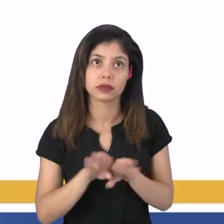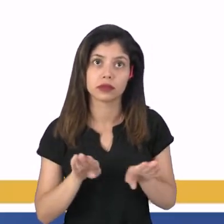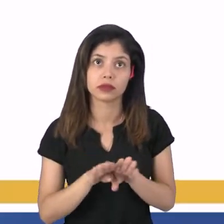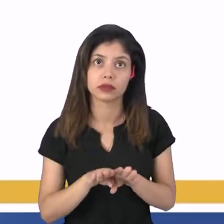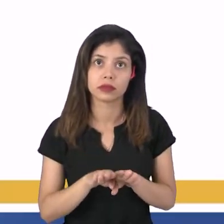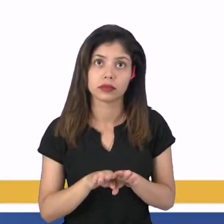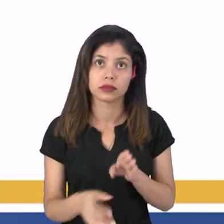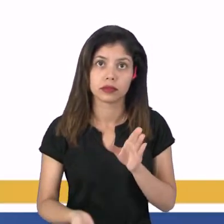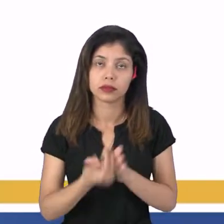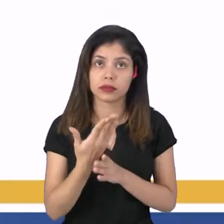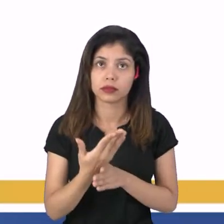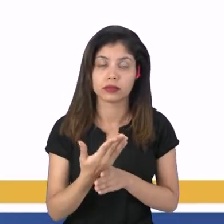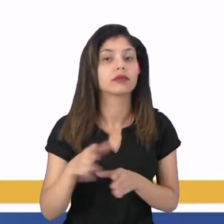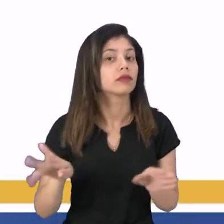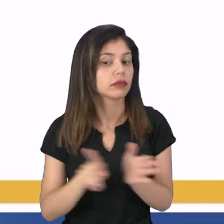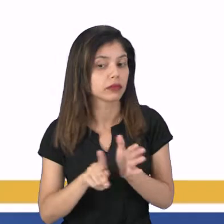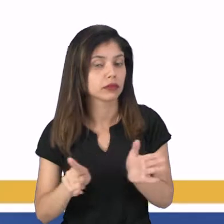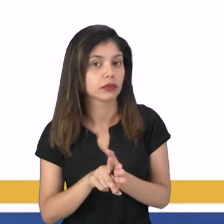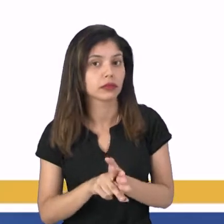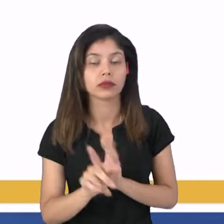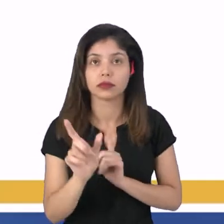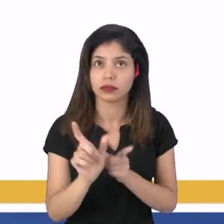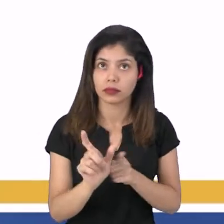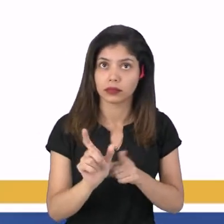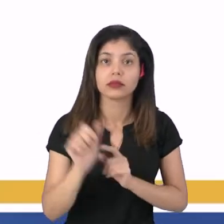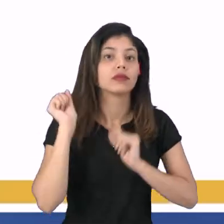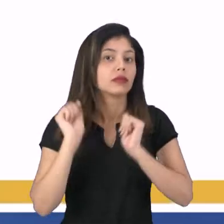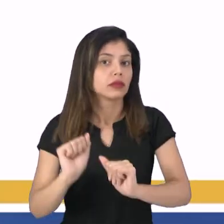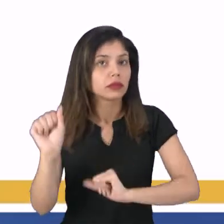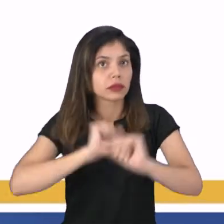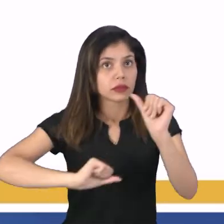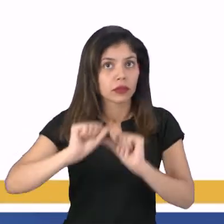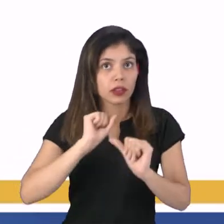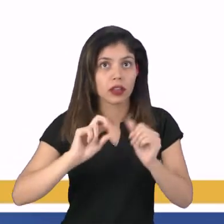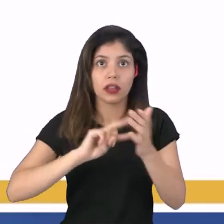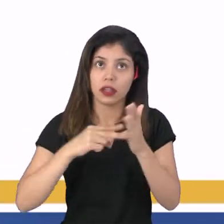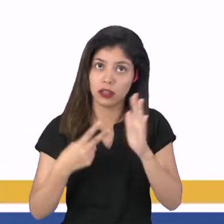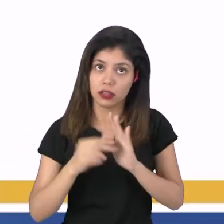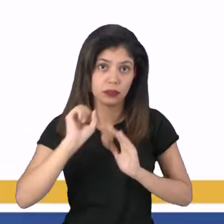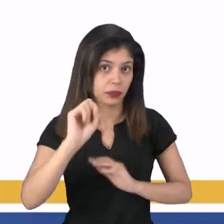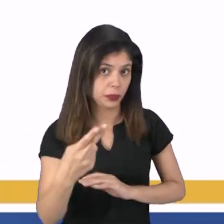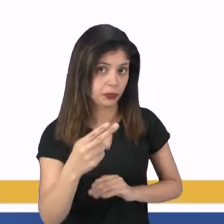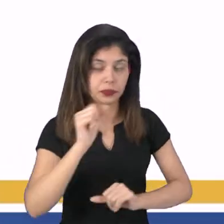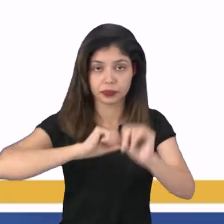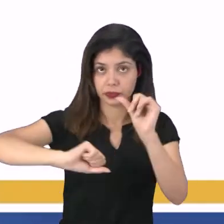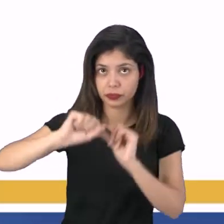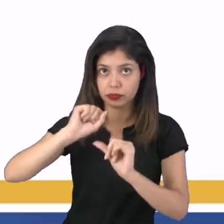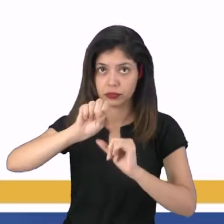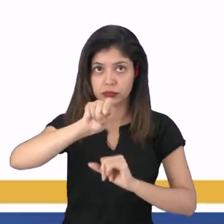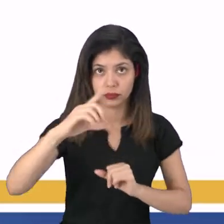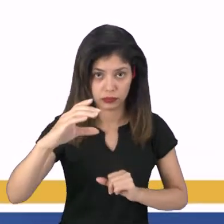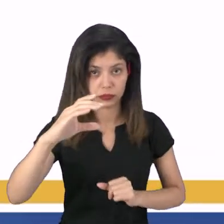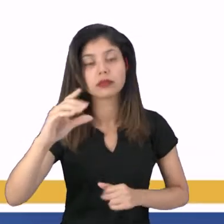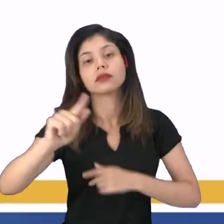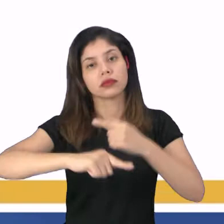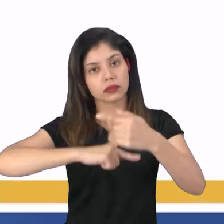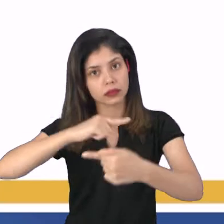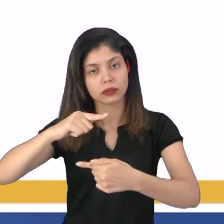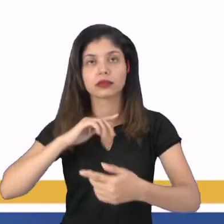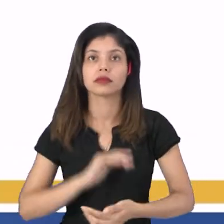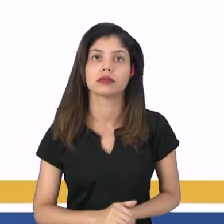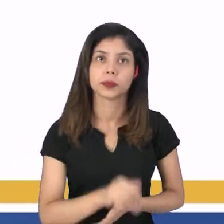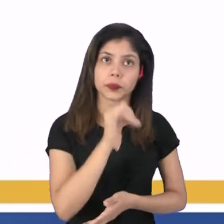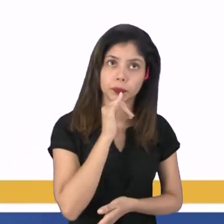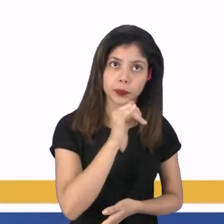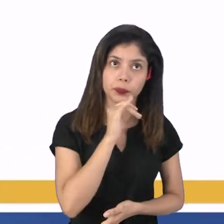primitiva de originária, a palavra de origem, que pode sofrer alteração de significado ou mudança de classe gramatical.